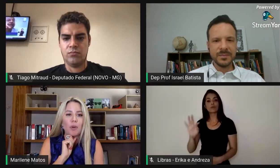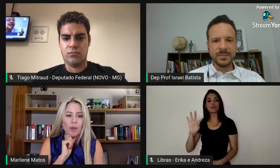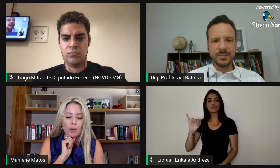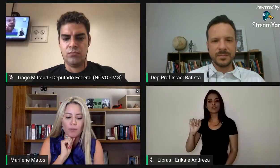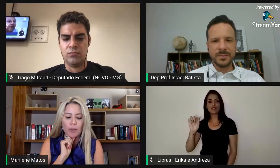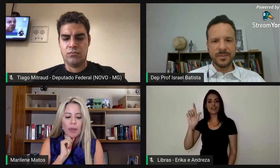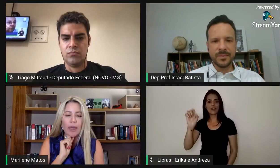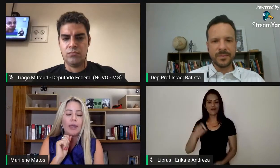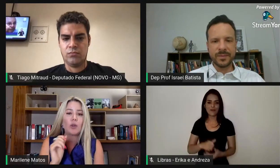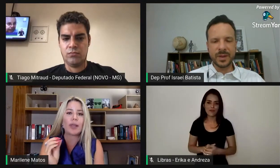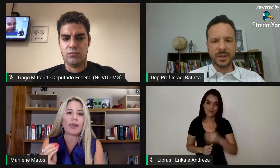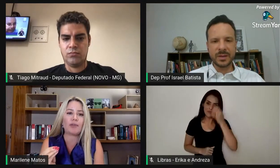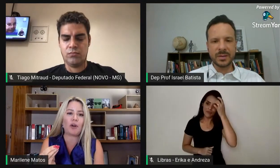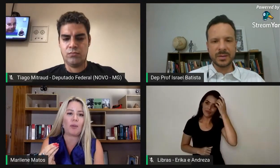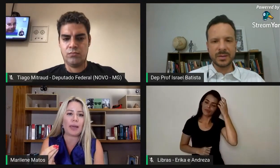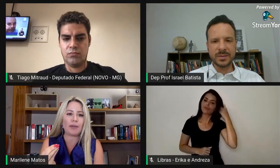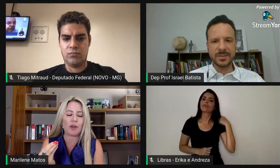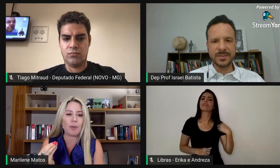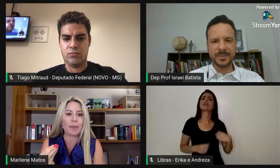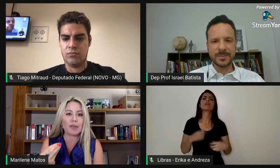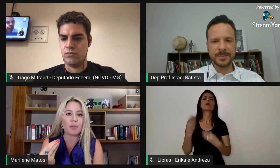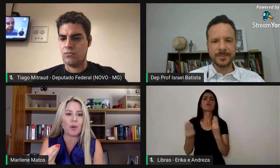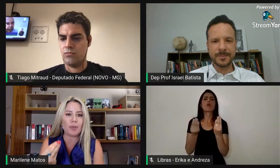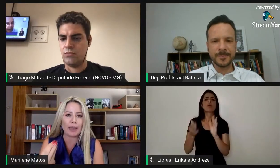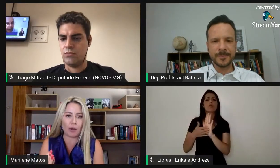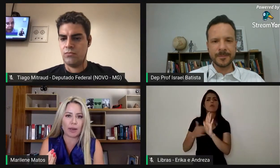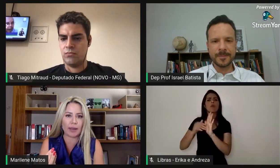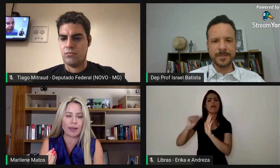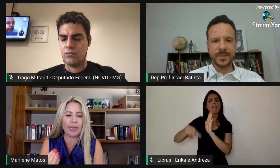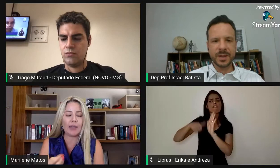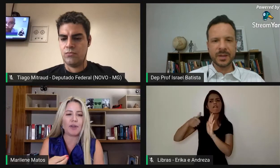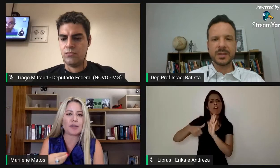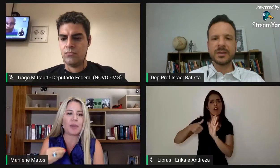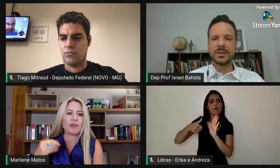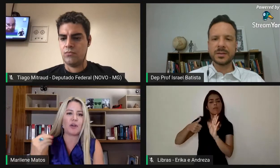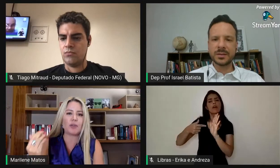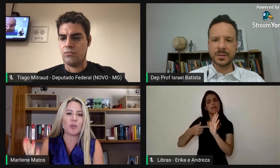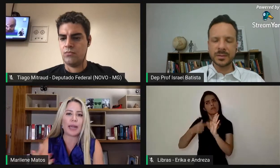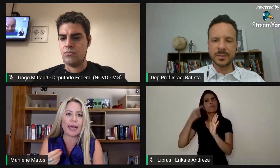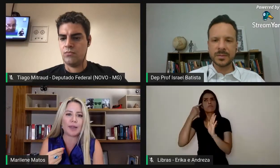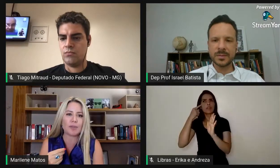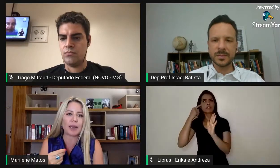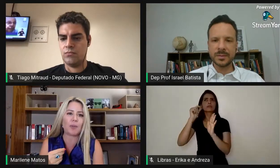que eles exponham. Toda reforma, a reforma pressupõe melhora, né? Ninguém